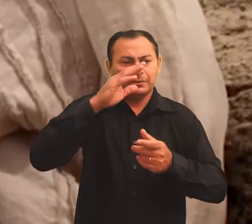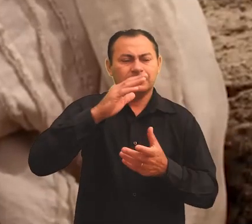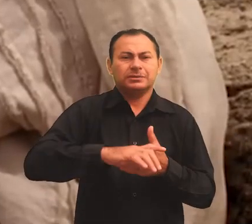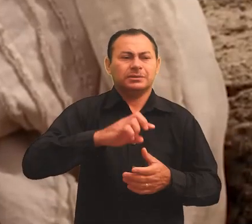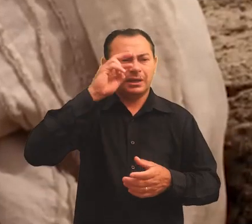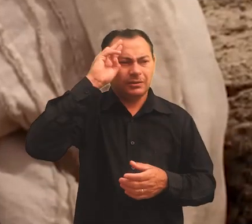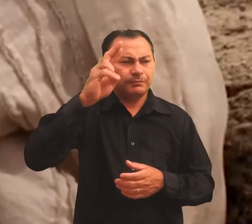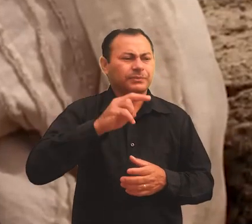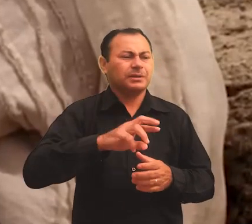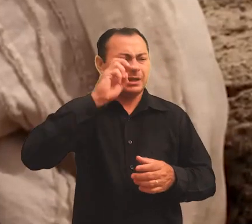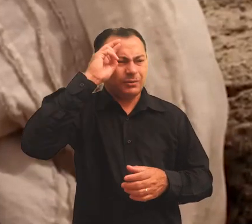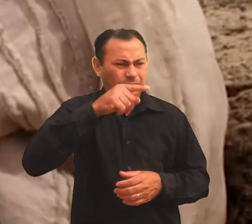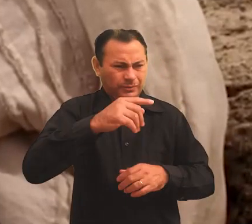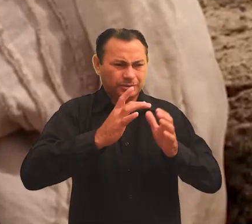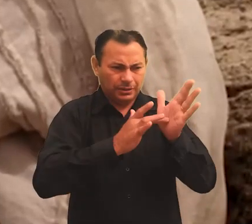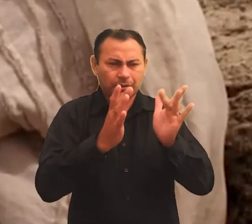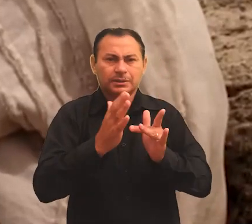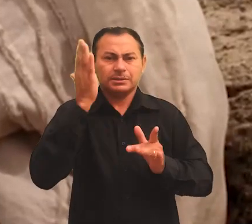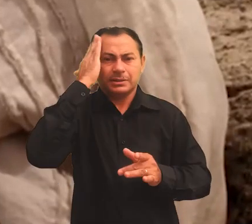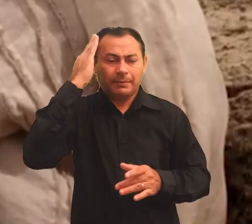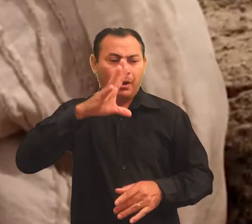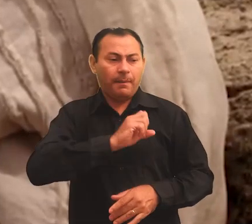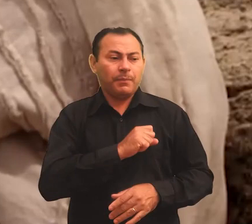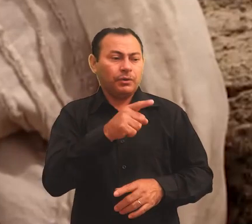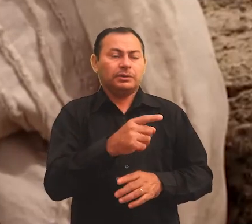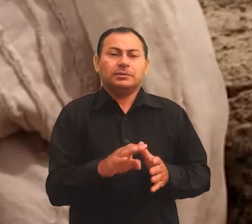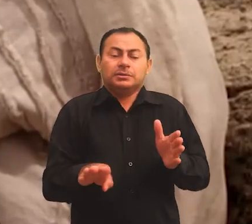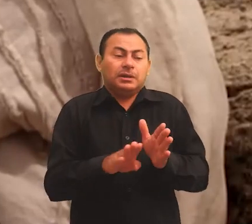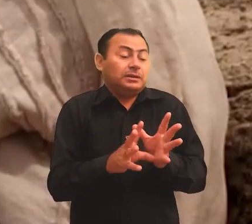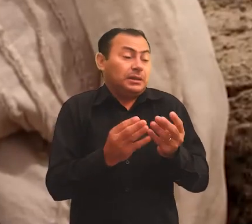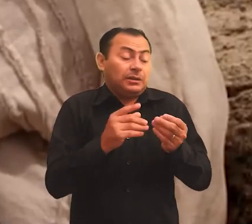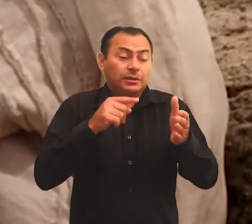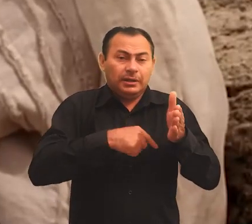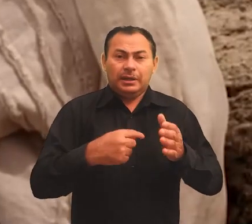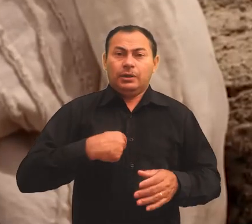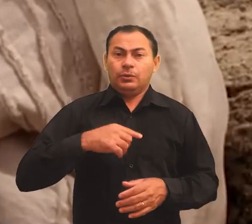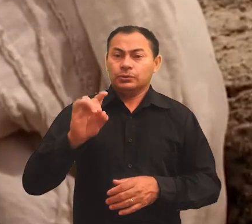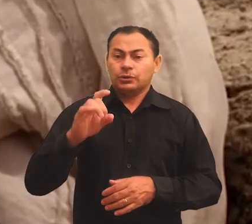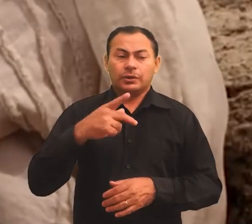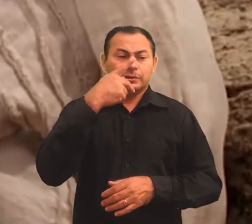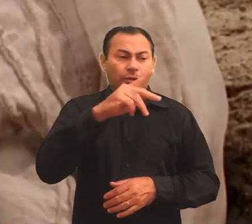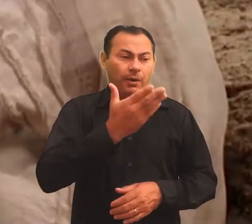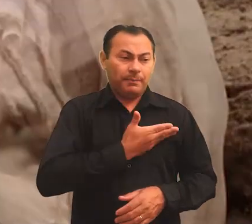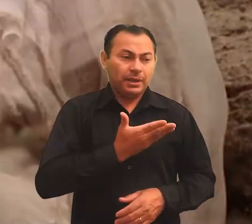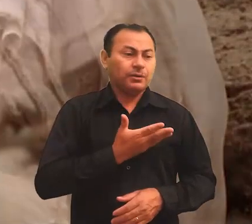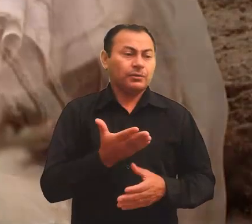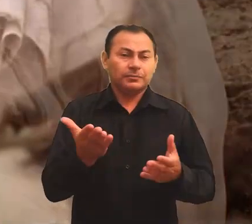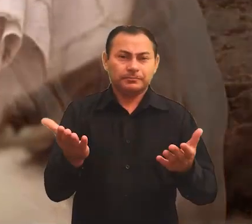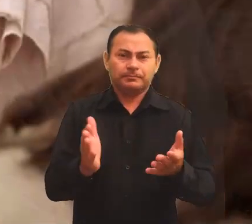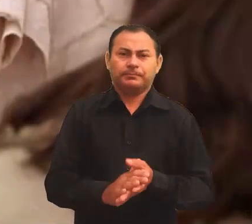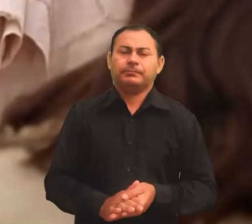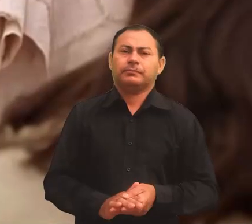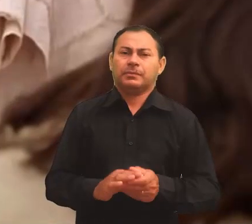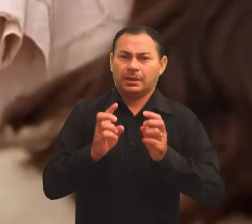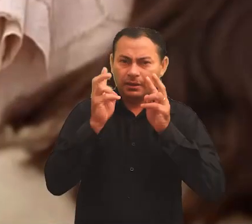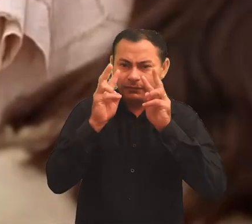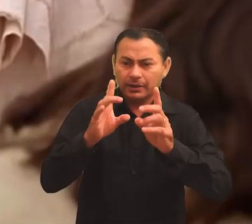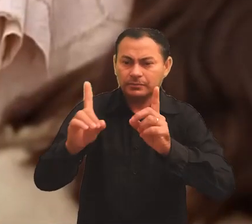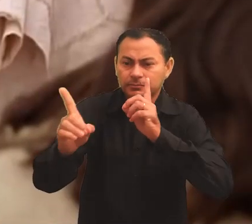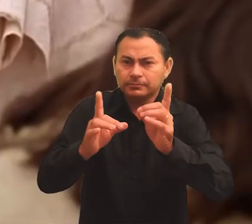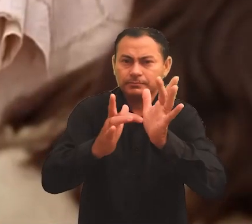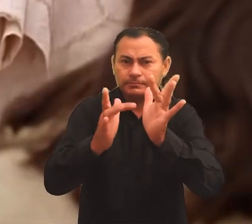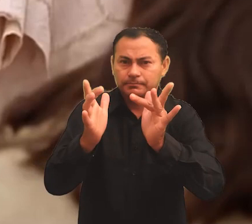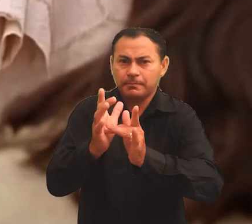Senhor: Senhor, o Senhor sabe que o meu amor por ti não chega a tanto. Eu sou apenas o teu amigo. Considero